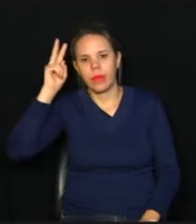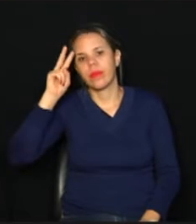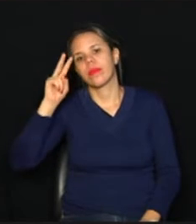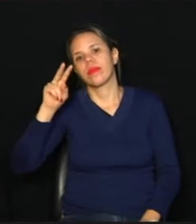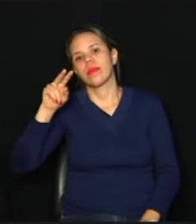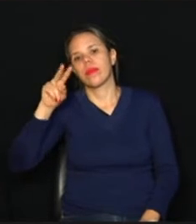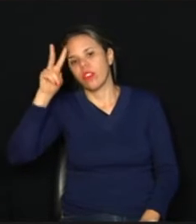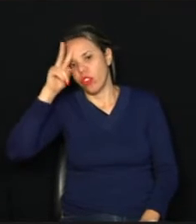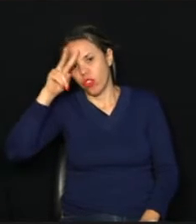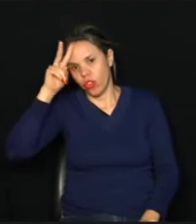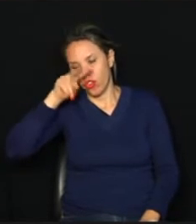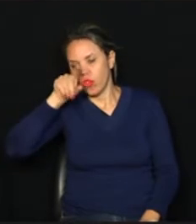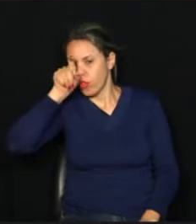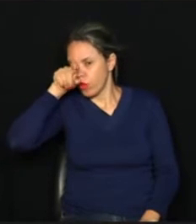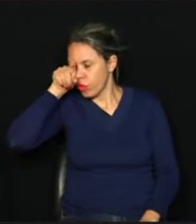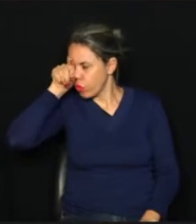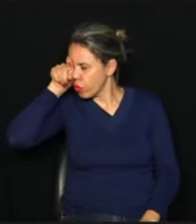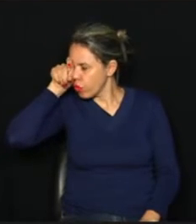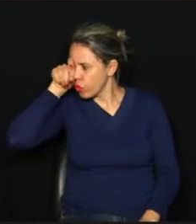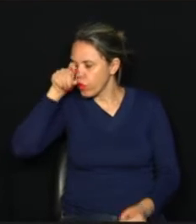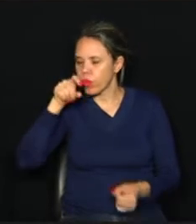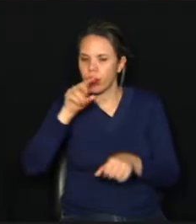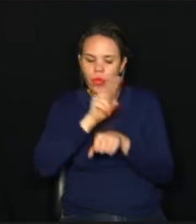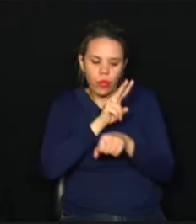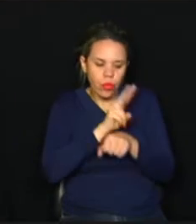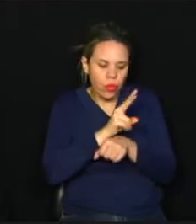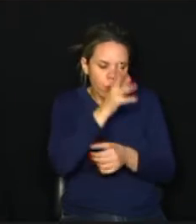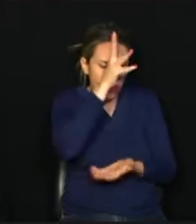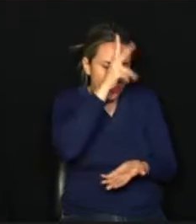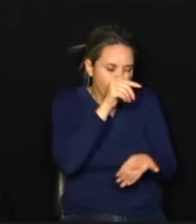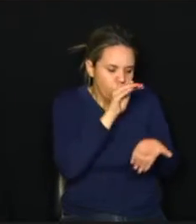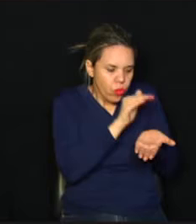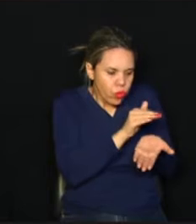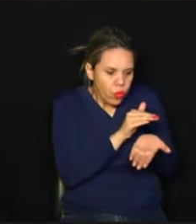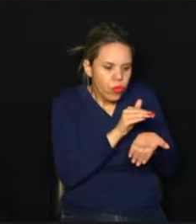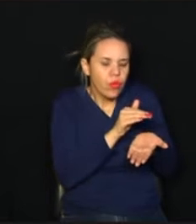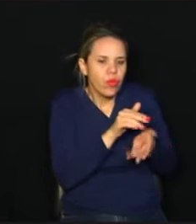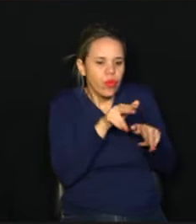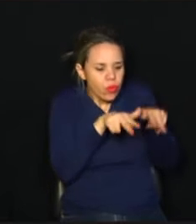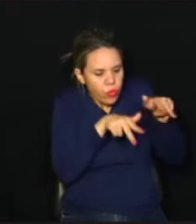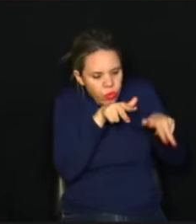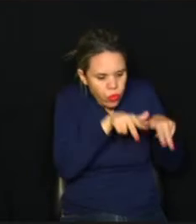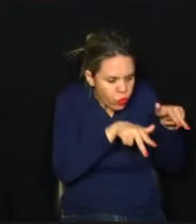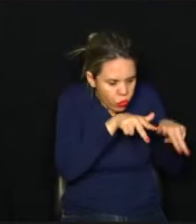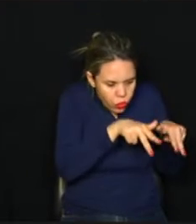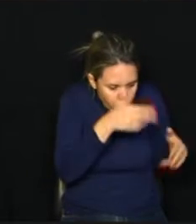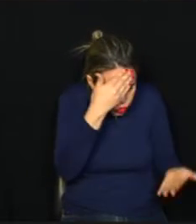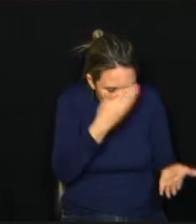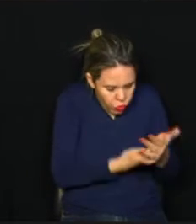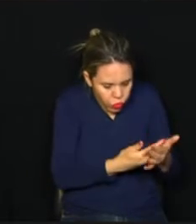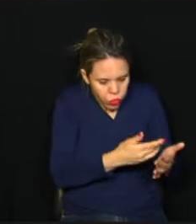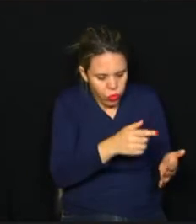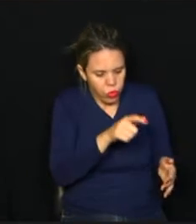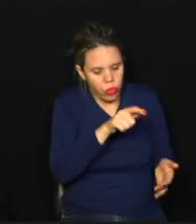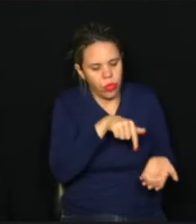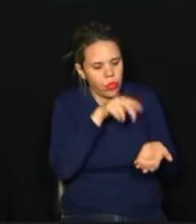que foi criada como uma galinha e que passou a acreditar que era uma galinha,